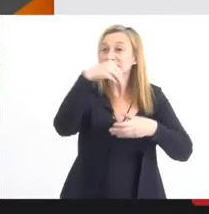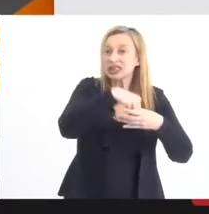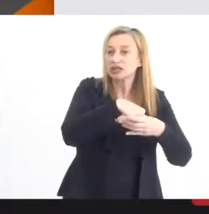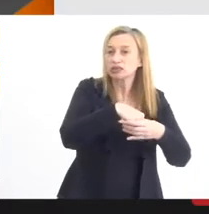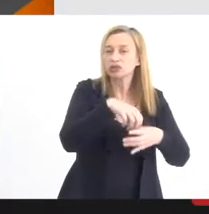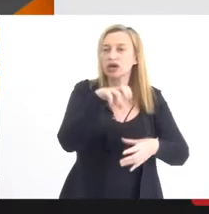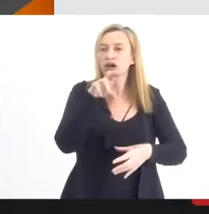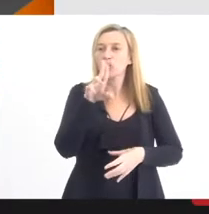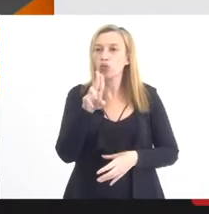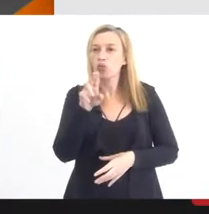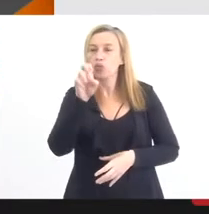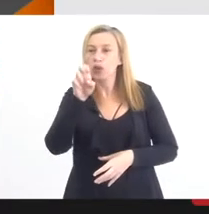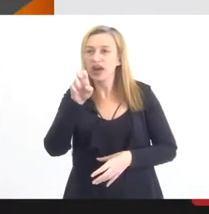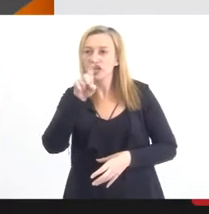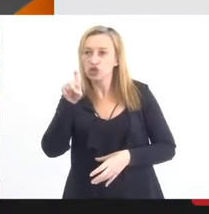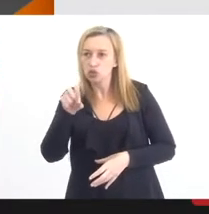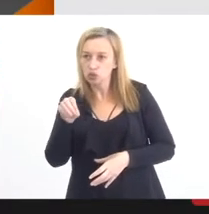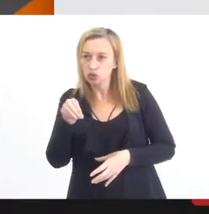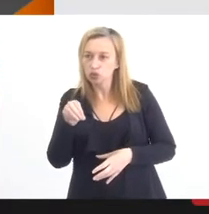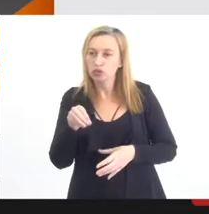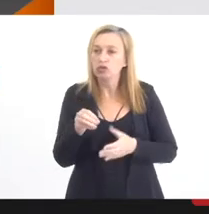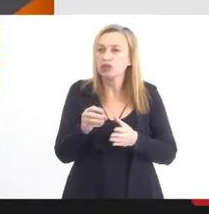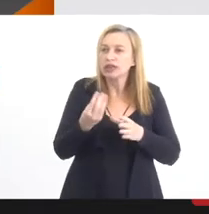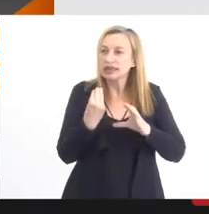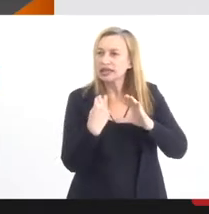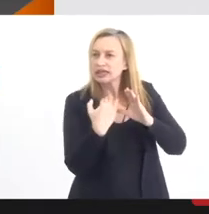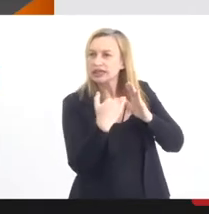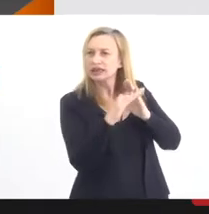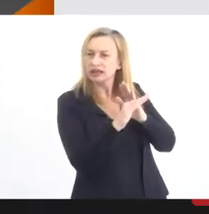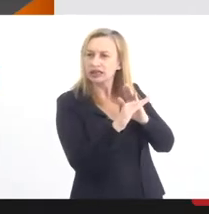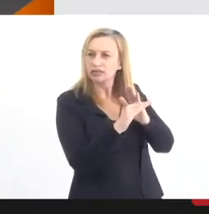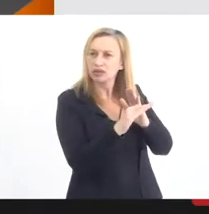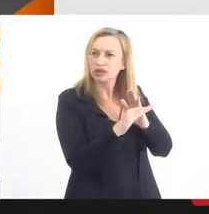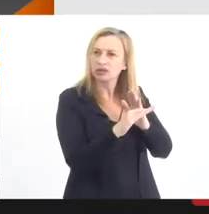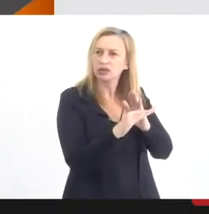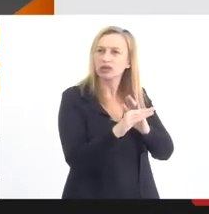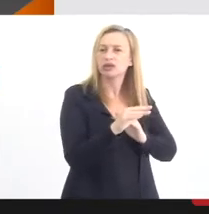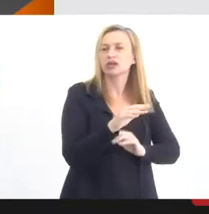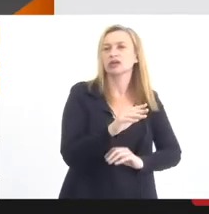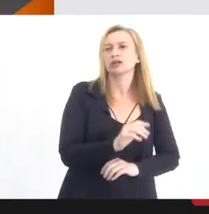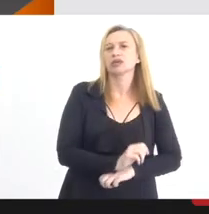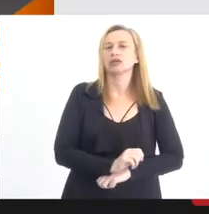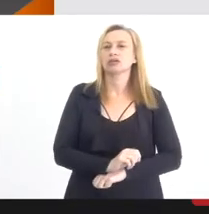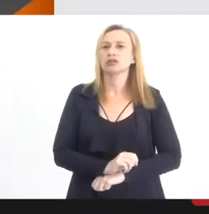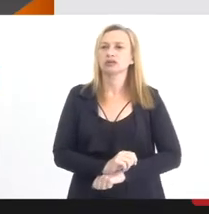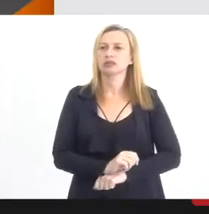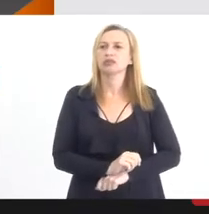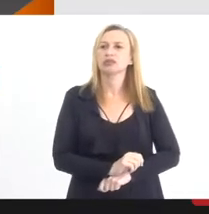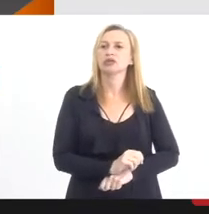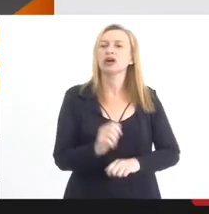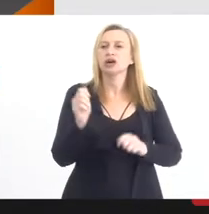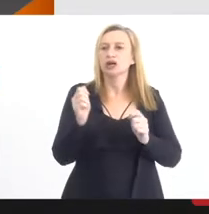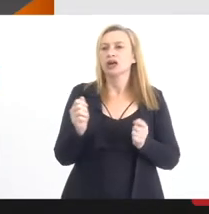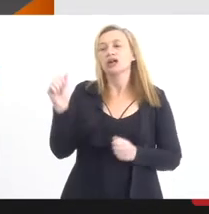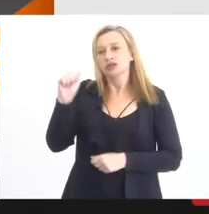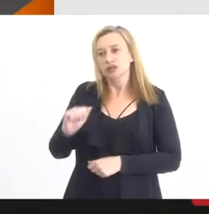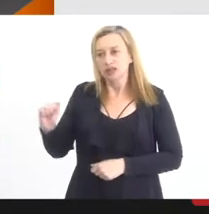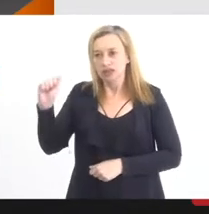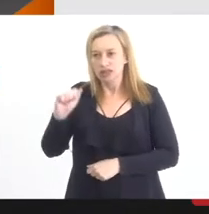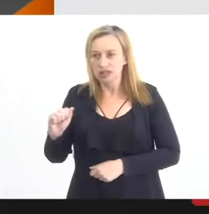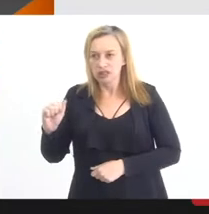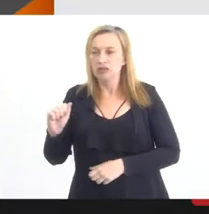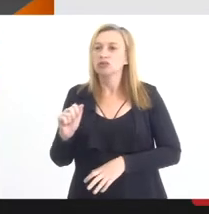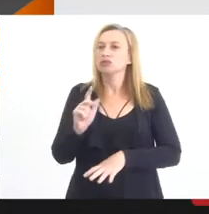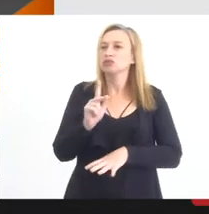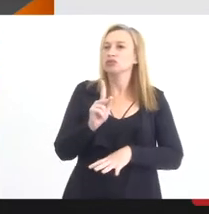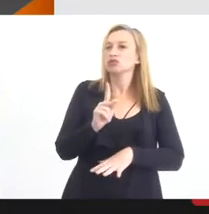UESO. Foi encaminhado pela UESO através da sua associação de docentes, através